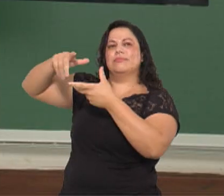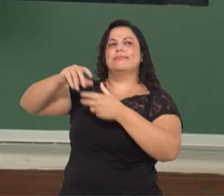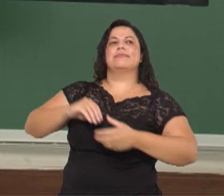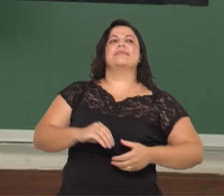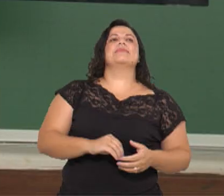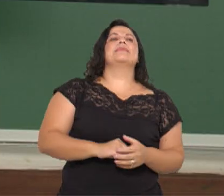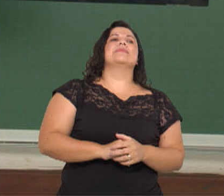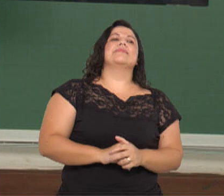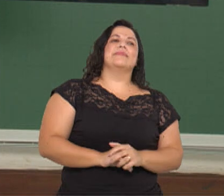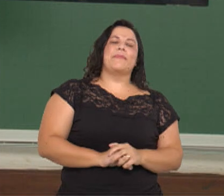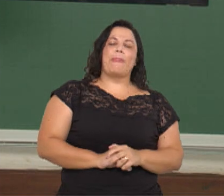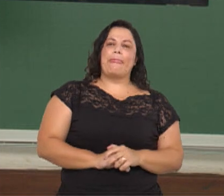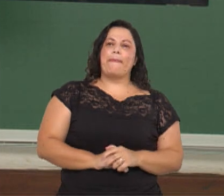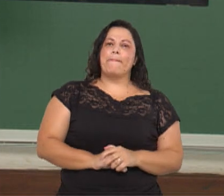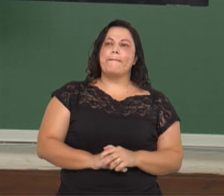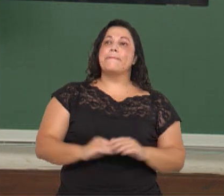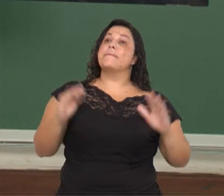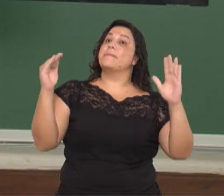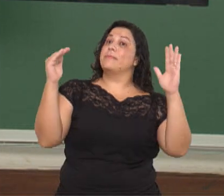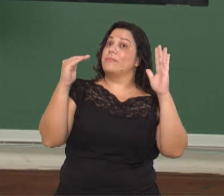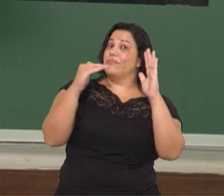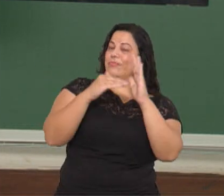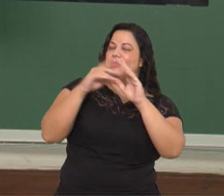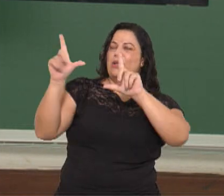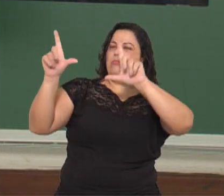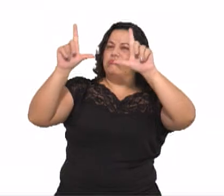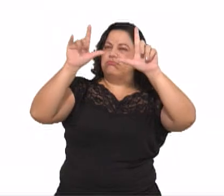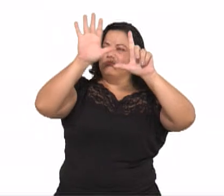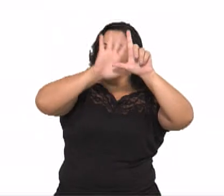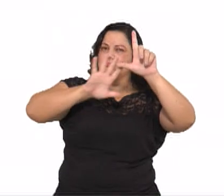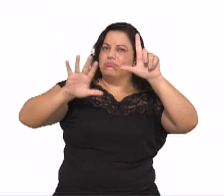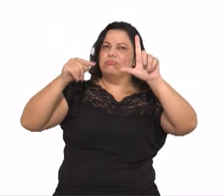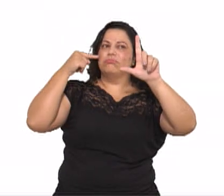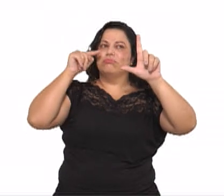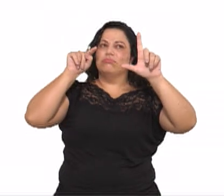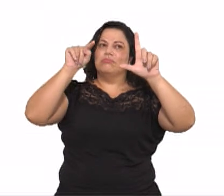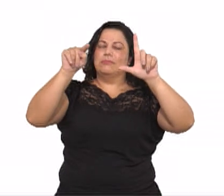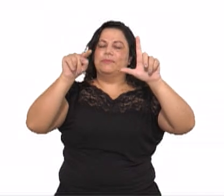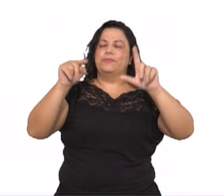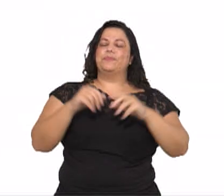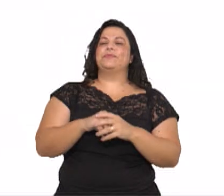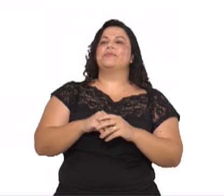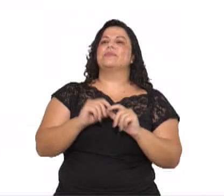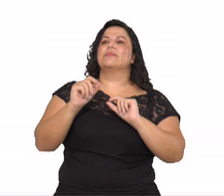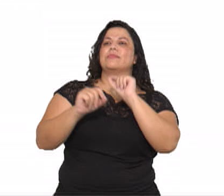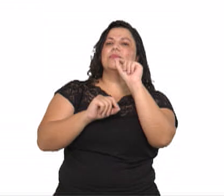último, na nossa linha do tempo, eu trouxe para vocês o telescópio Hubble.